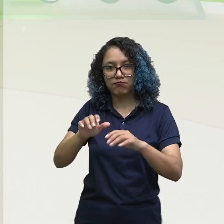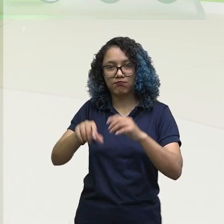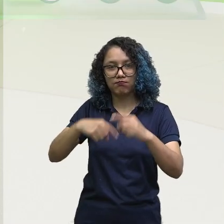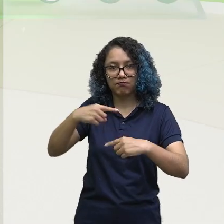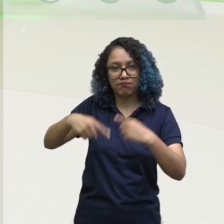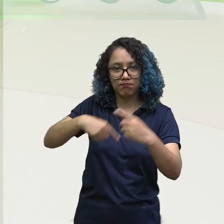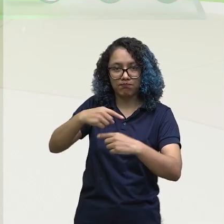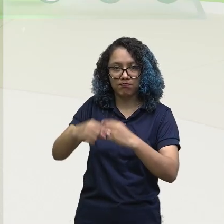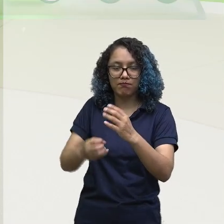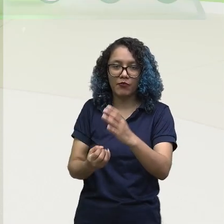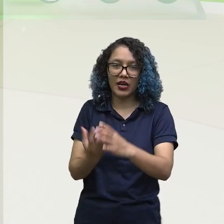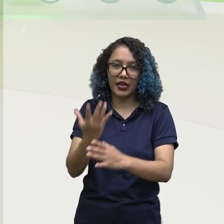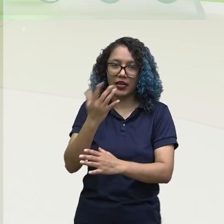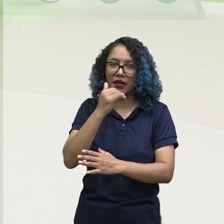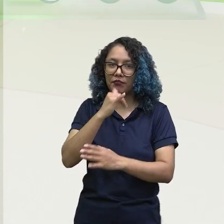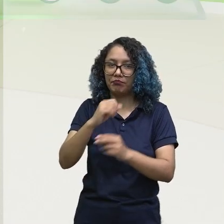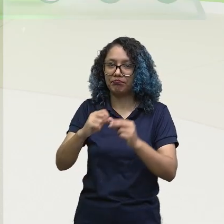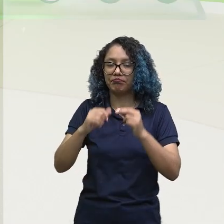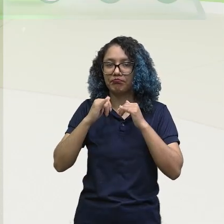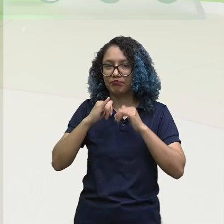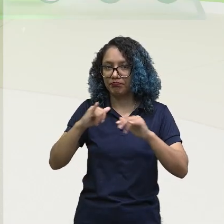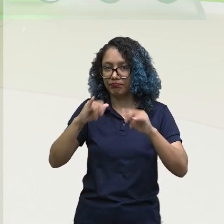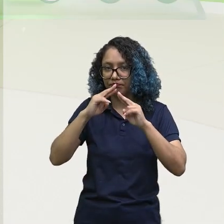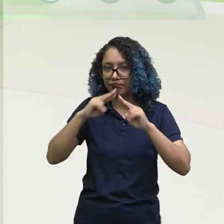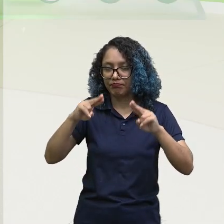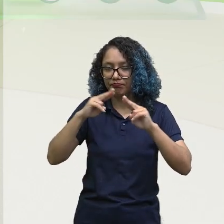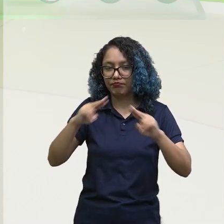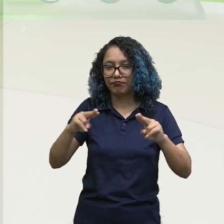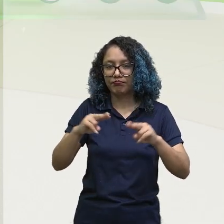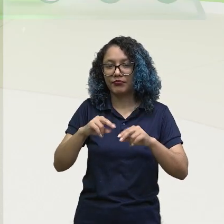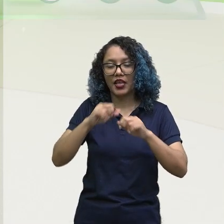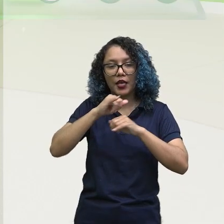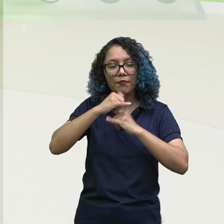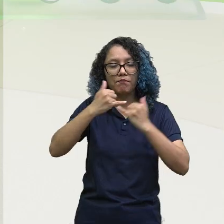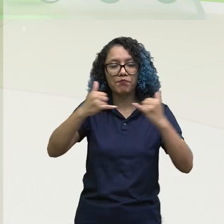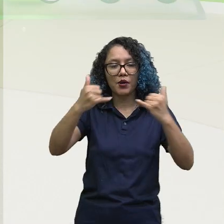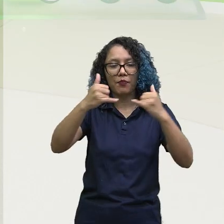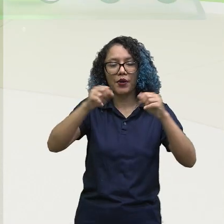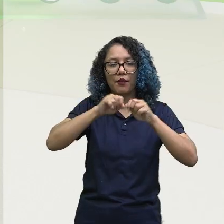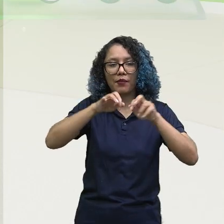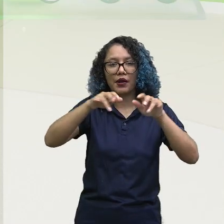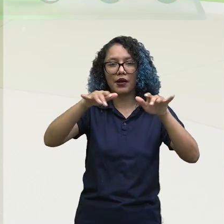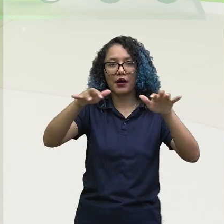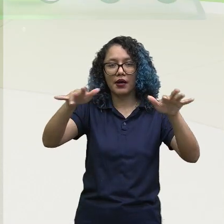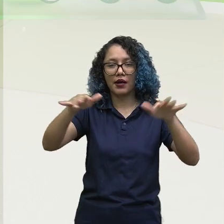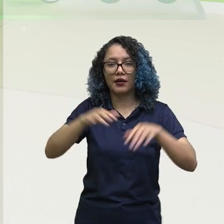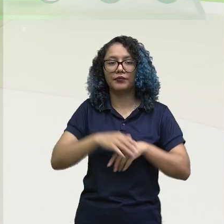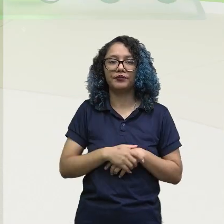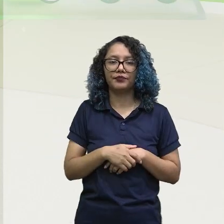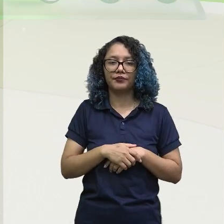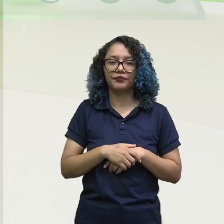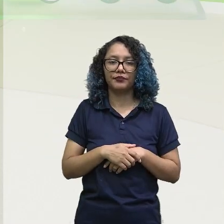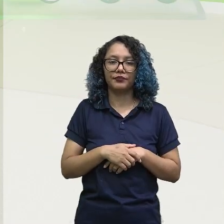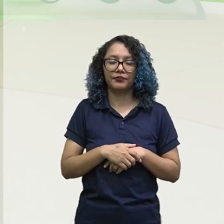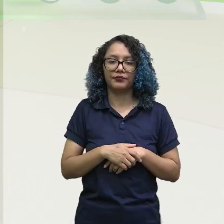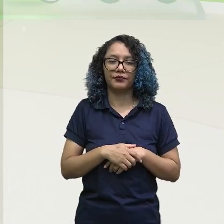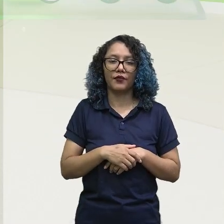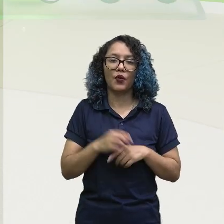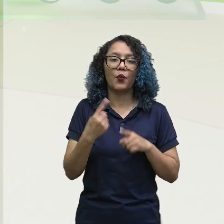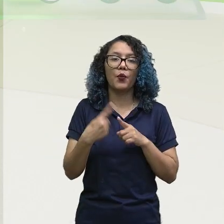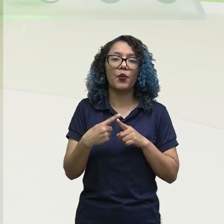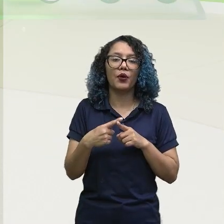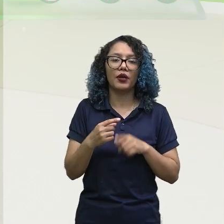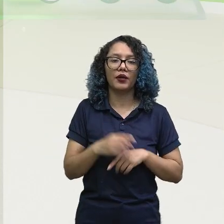eletricidade. E a eletricidade, ela entra pela rede e é distribuída também, porque não é possível